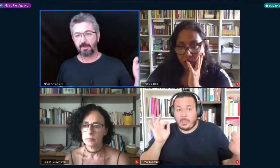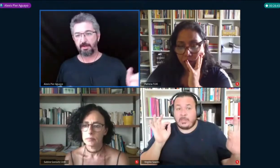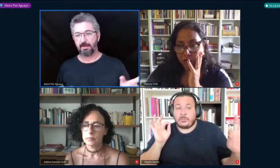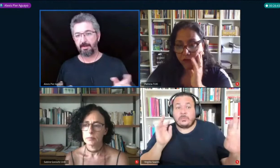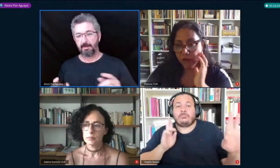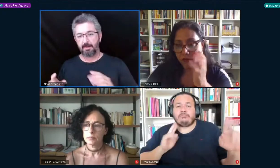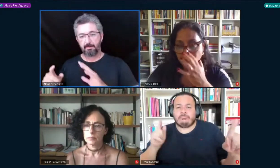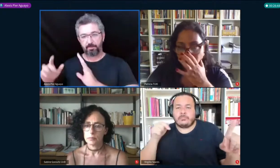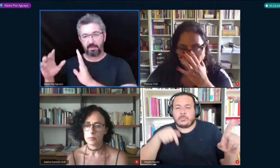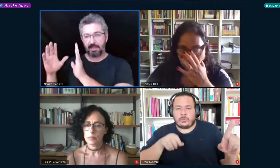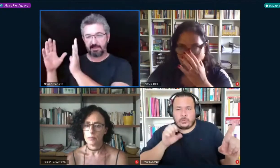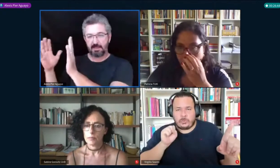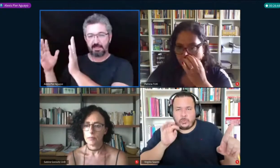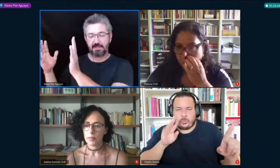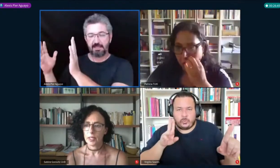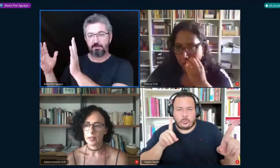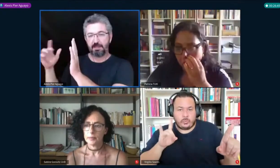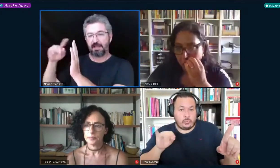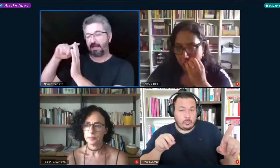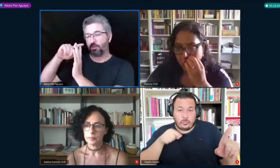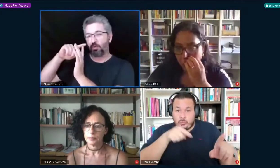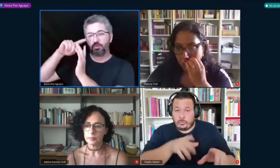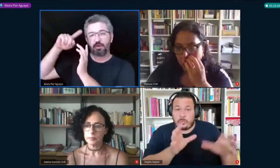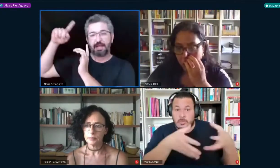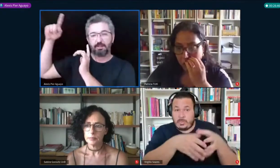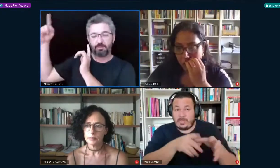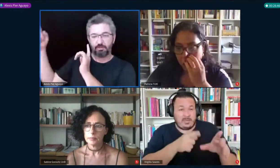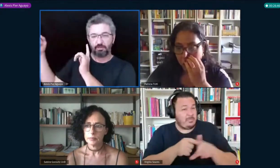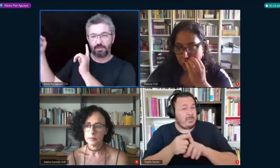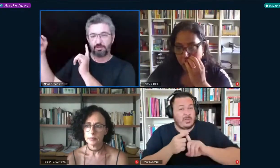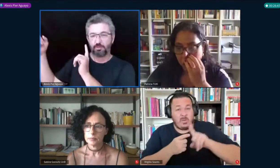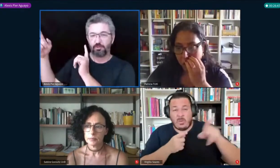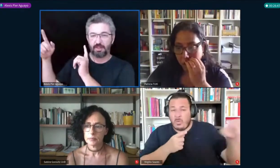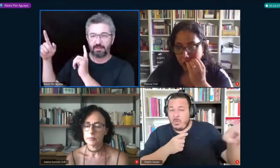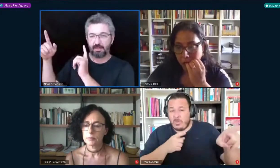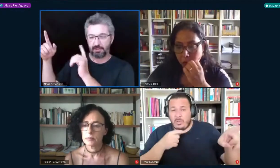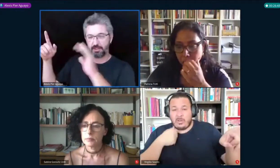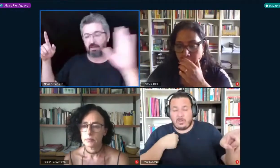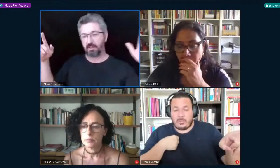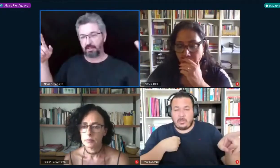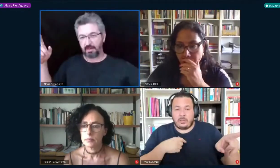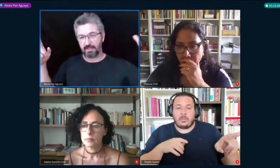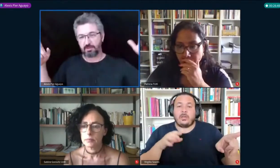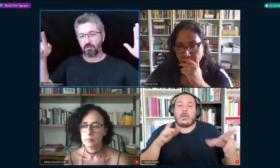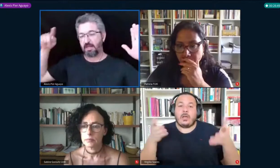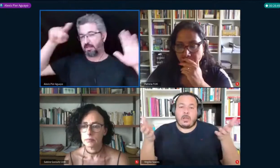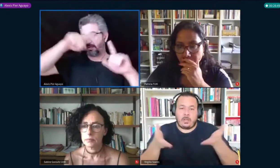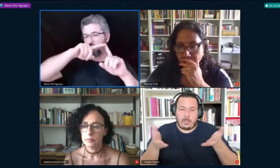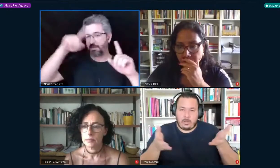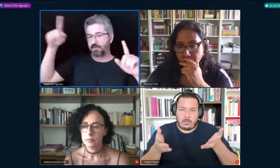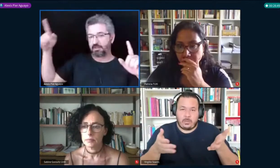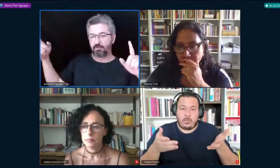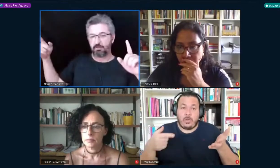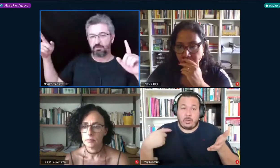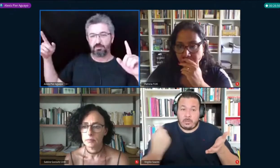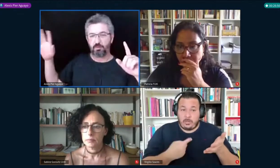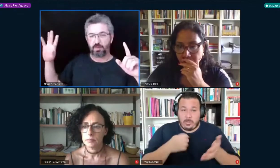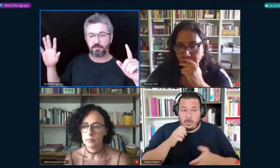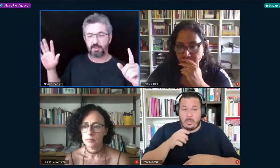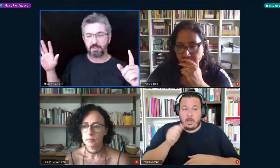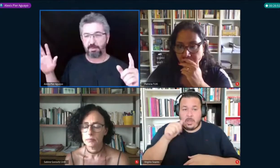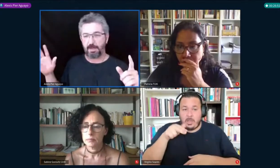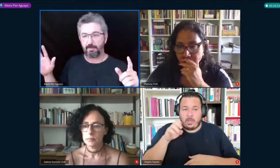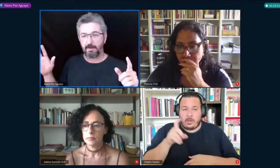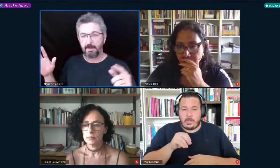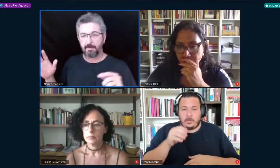estúdio, né? Essa equipe que está lá do outro lado do eixo monumental, a gente agora está no anexo 4, o pessoal está